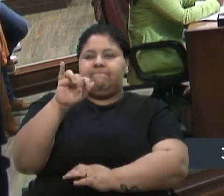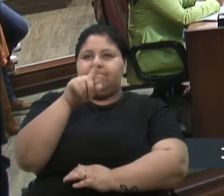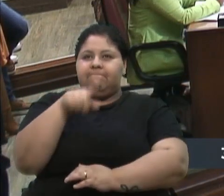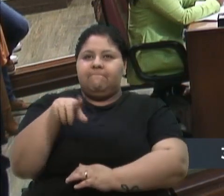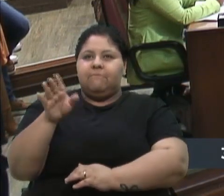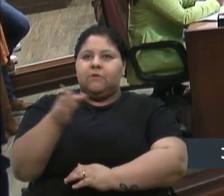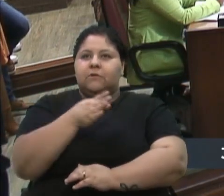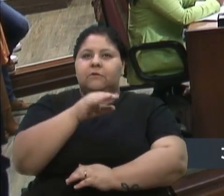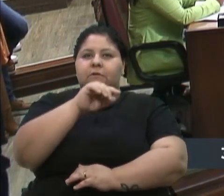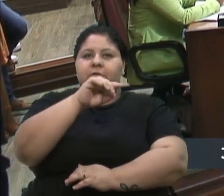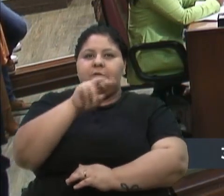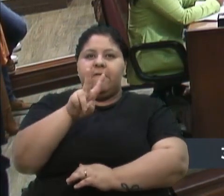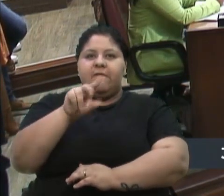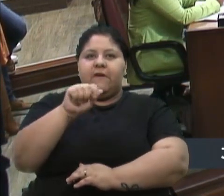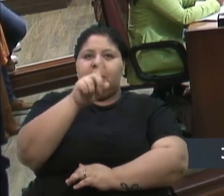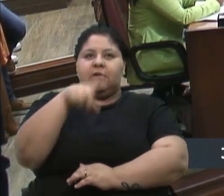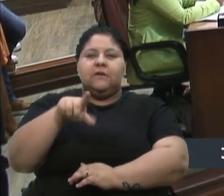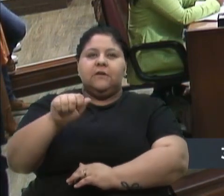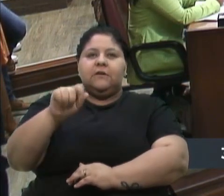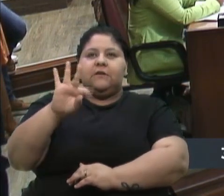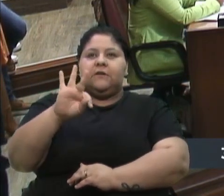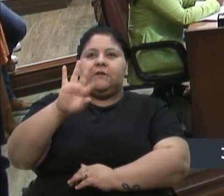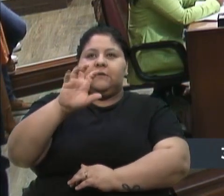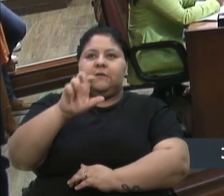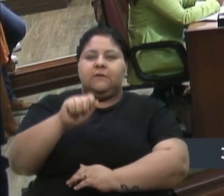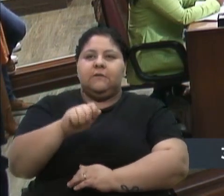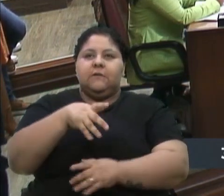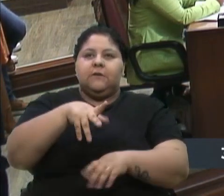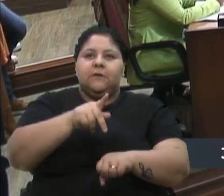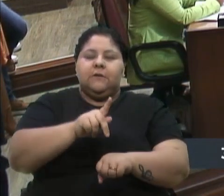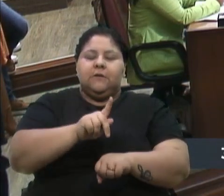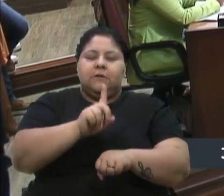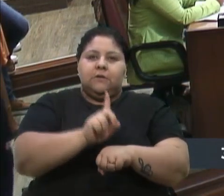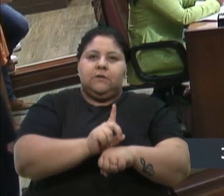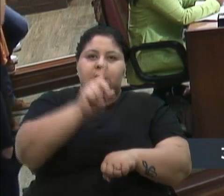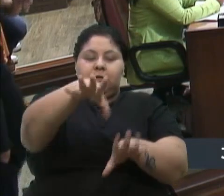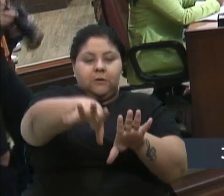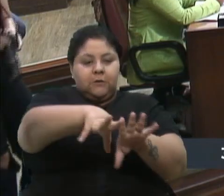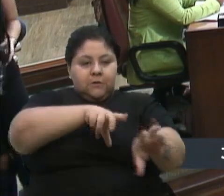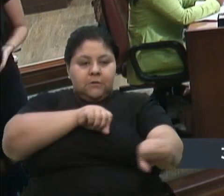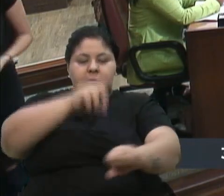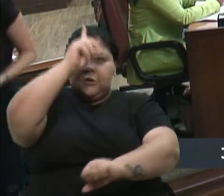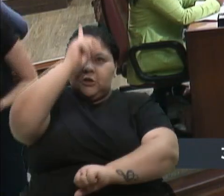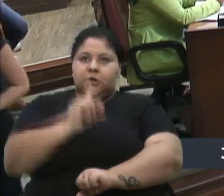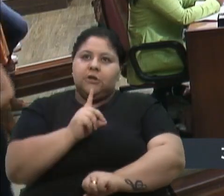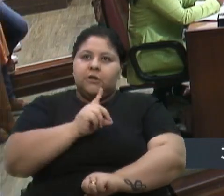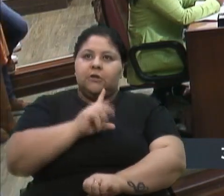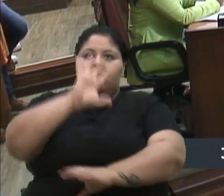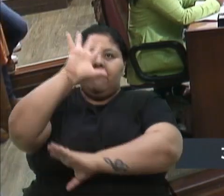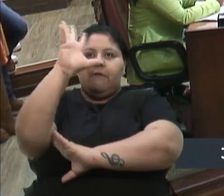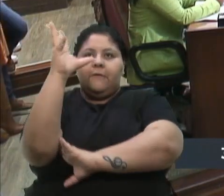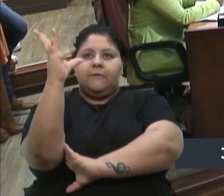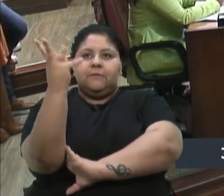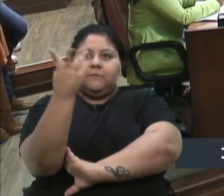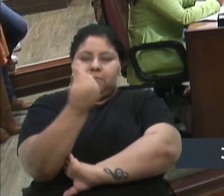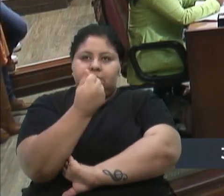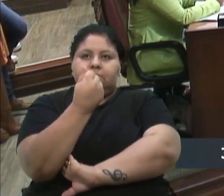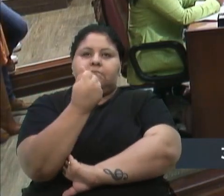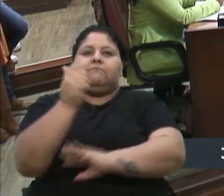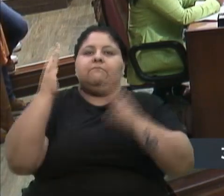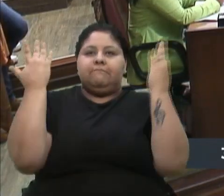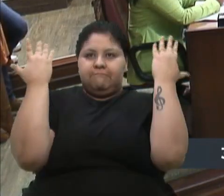Priori Vazata, pela sua graduação no curso de Direito pela FSG. Parabéns pela